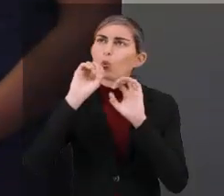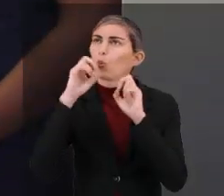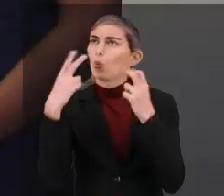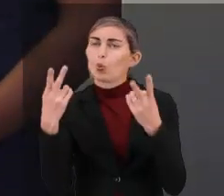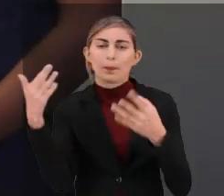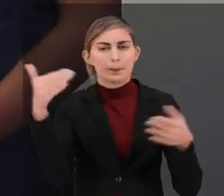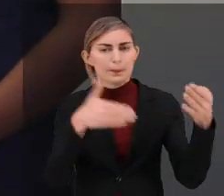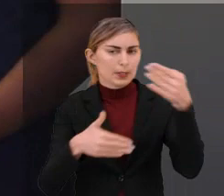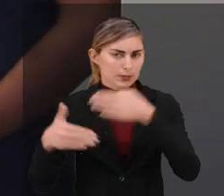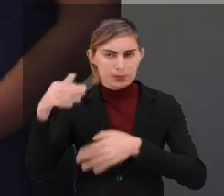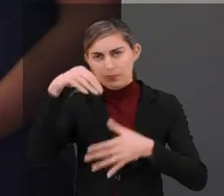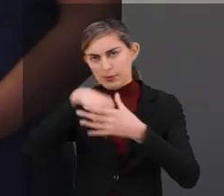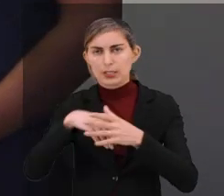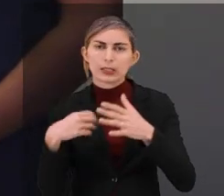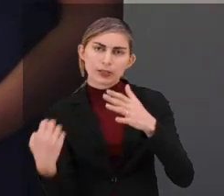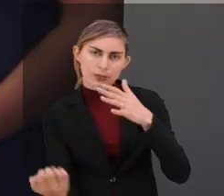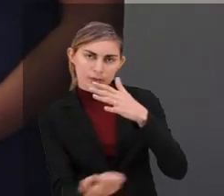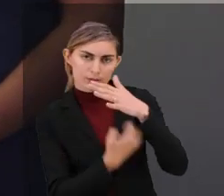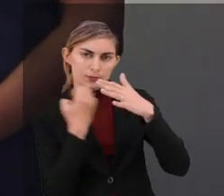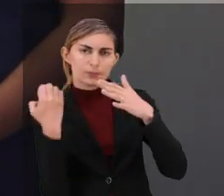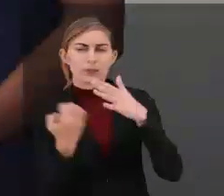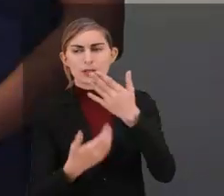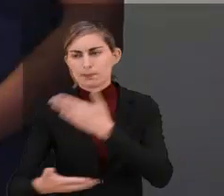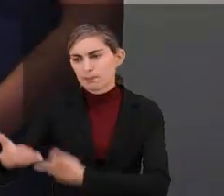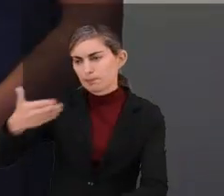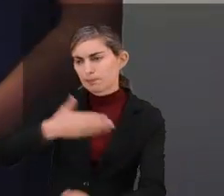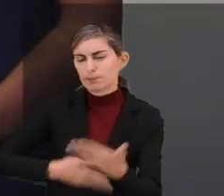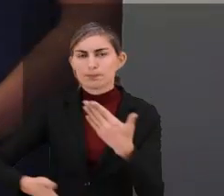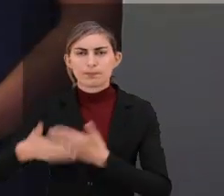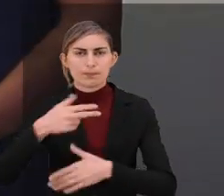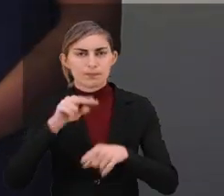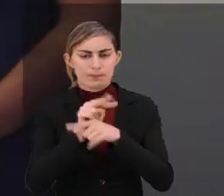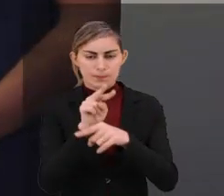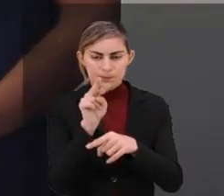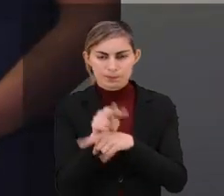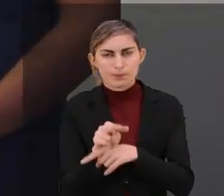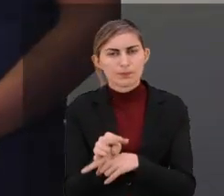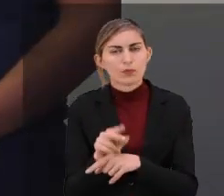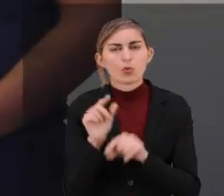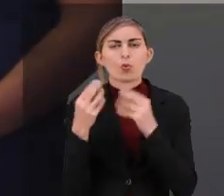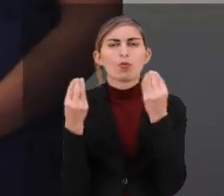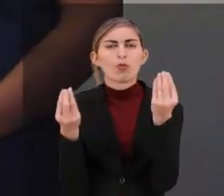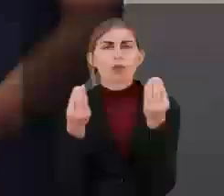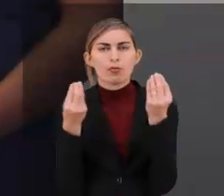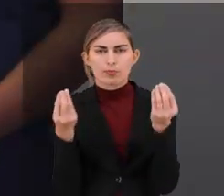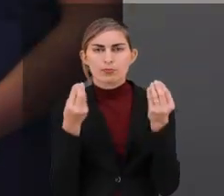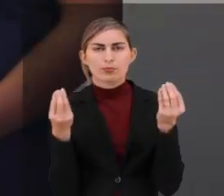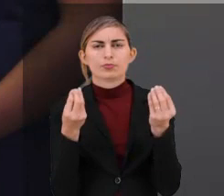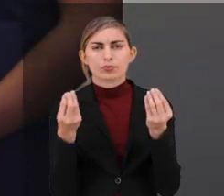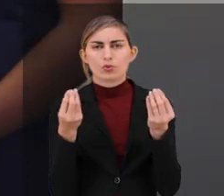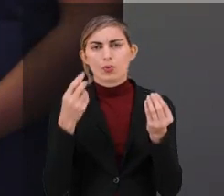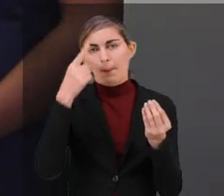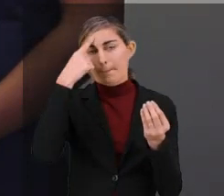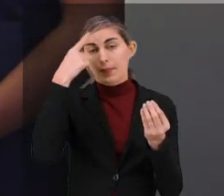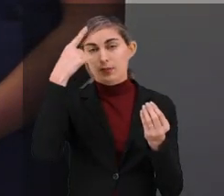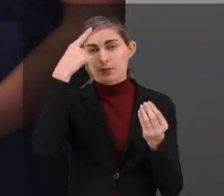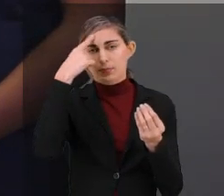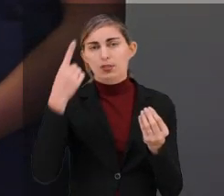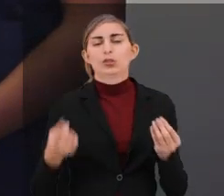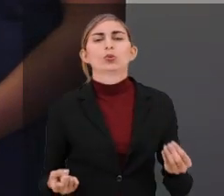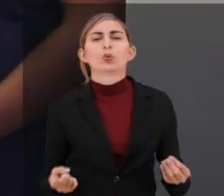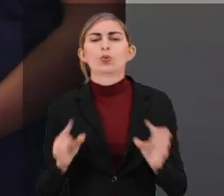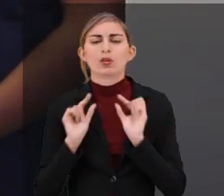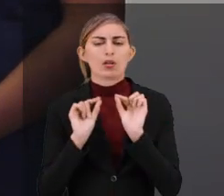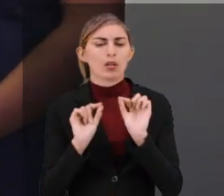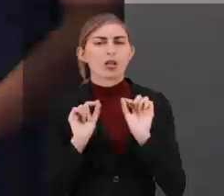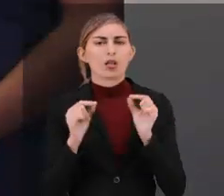tem participado dentro da empresa, com essa relação da prevenção, como seria esse pensamento, né?